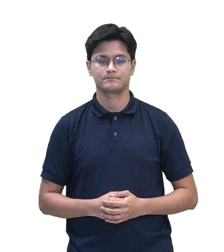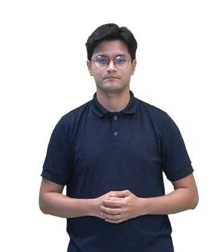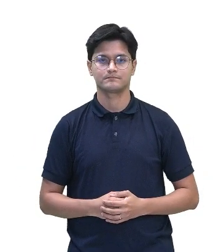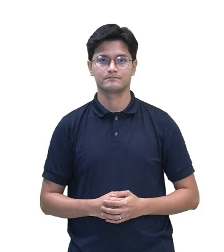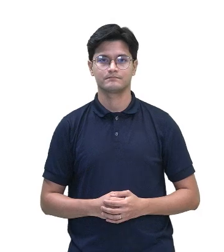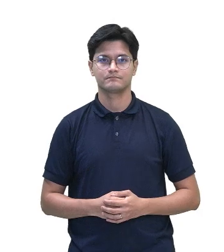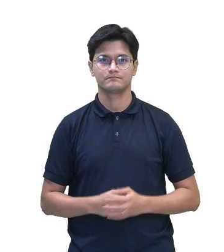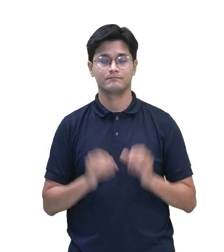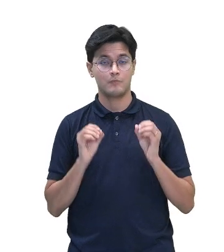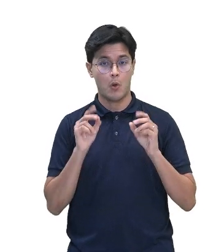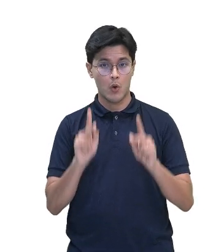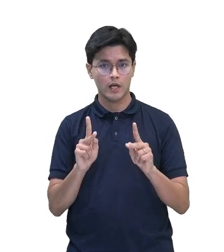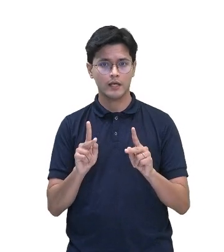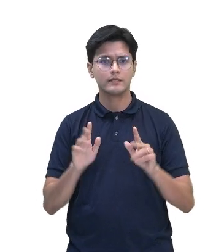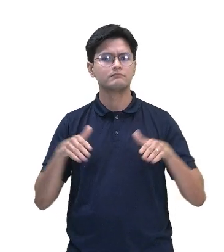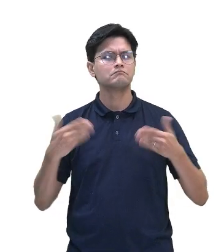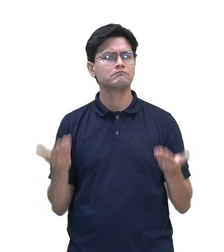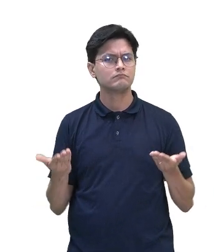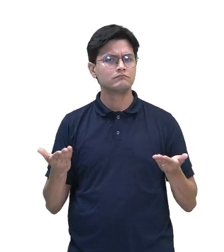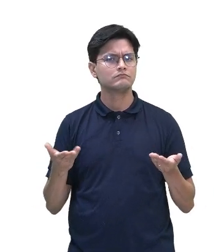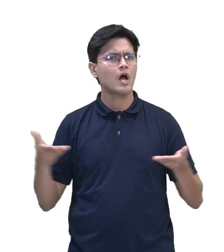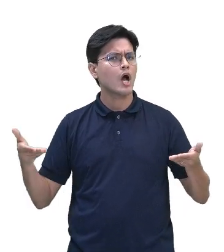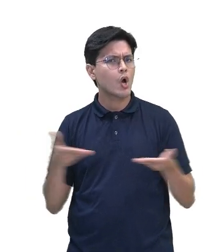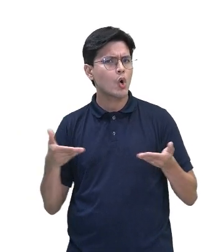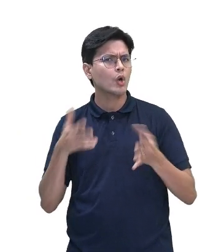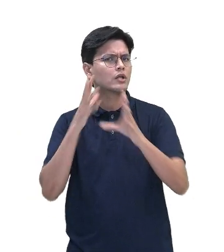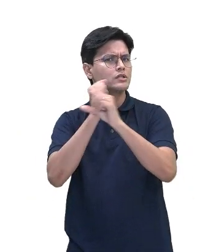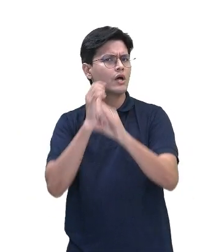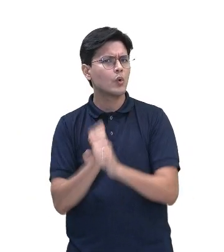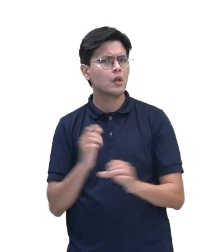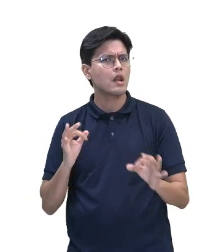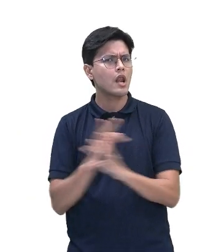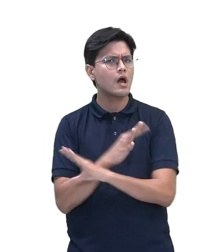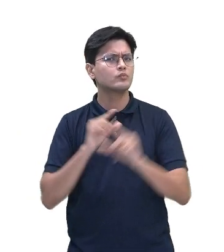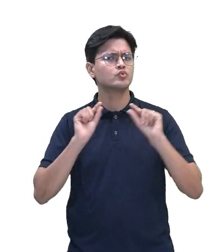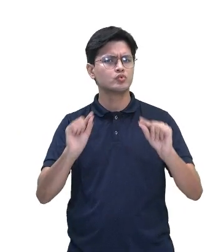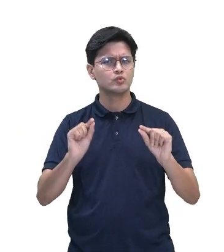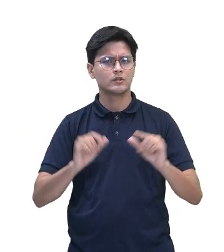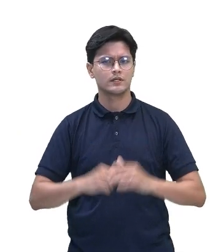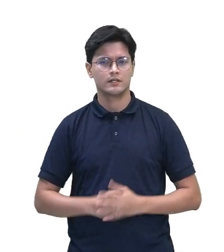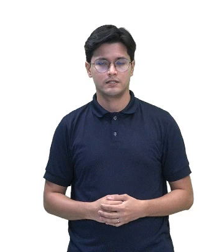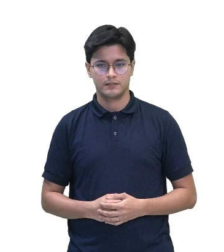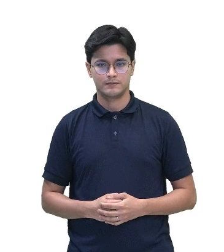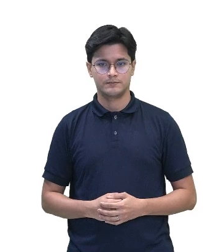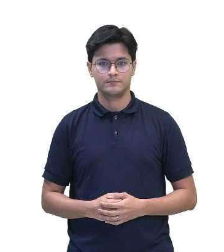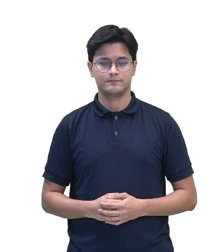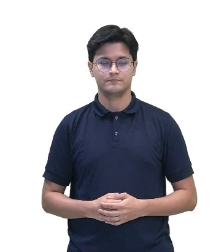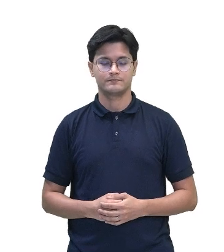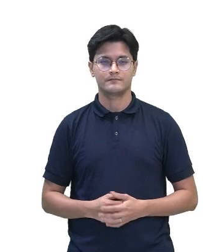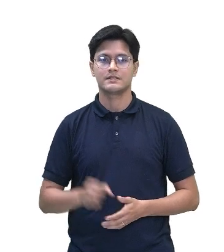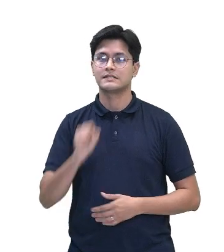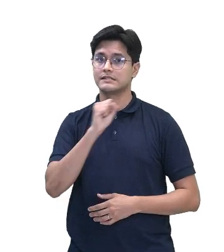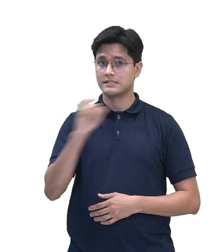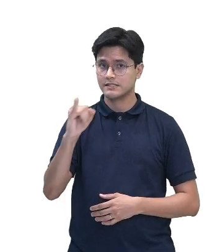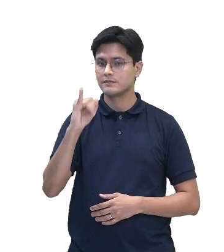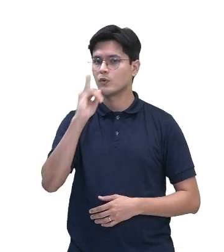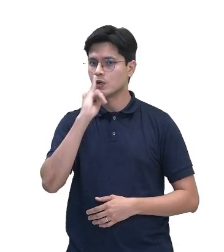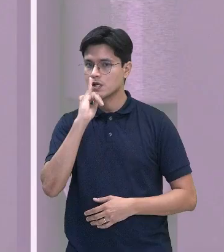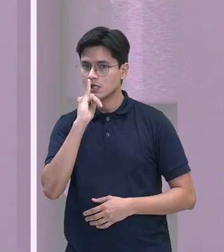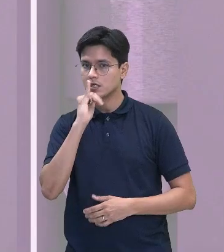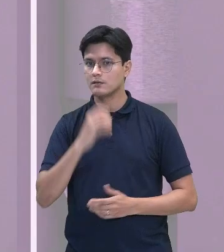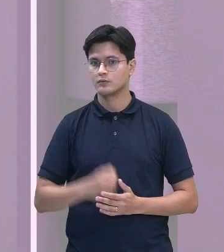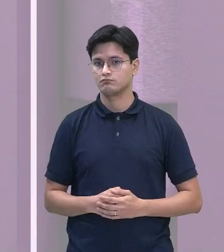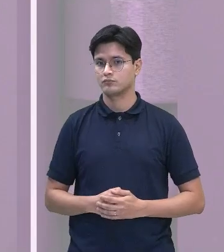Beleza? Então, o que nós acabamos de calcular aí com a nossa função, hein? Nós calculamos que se uma